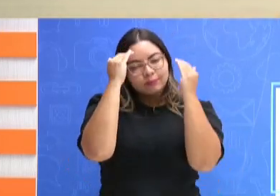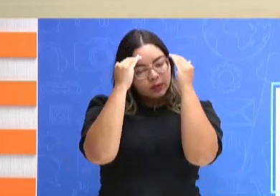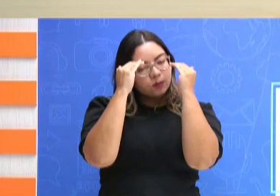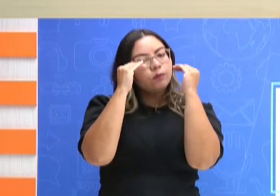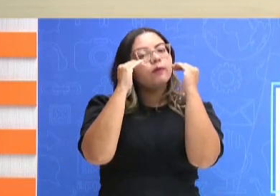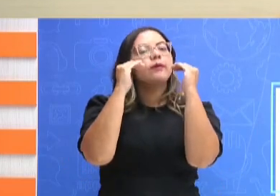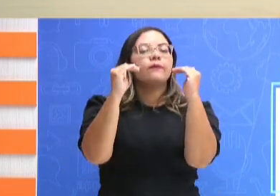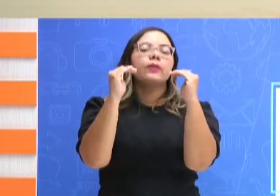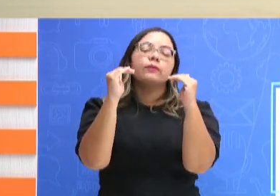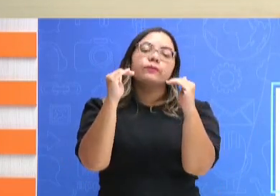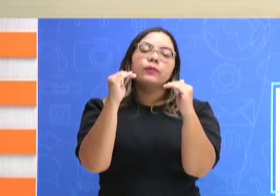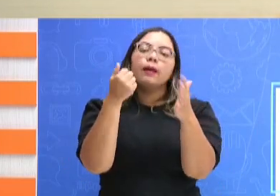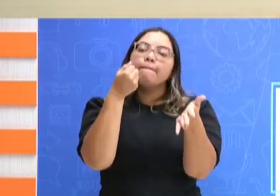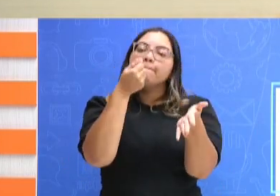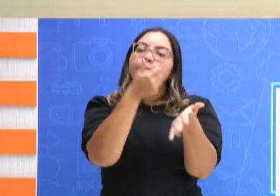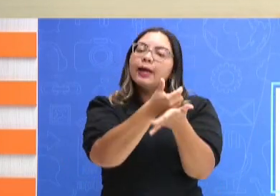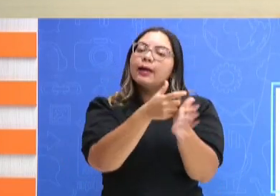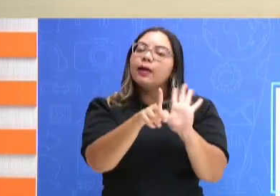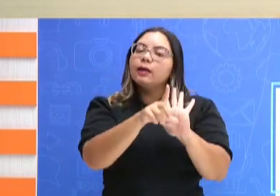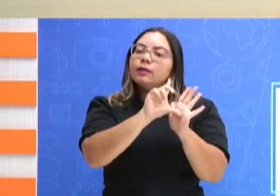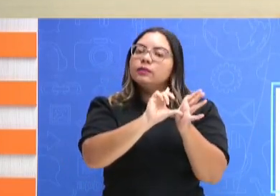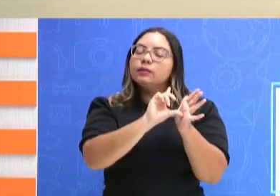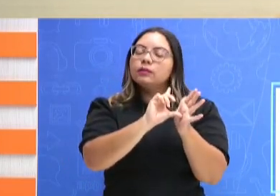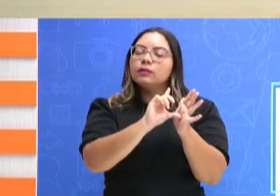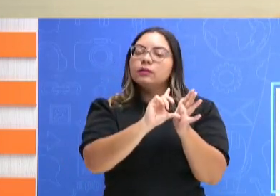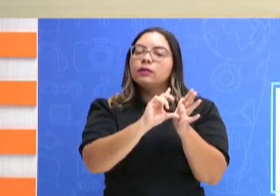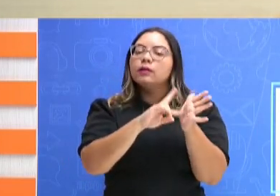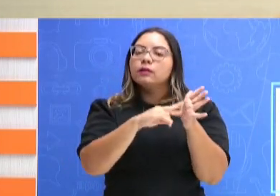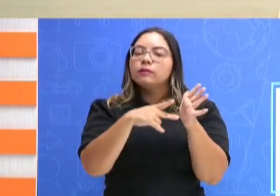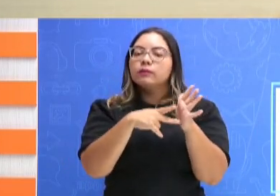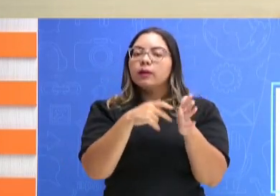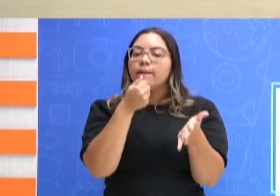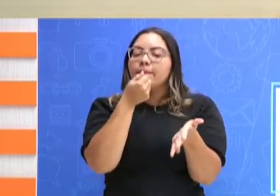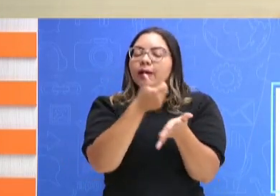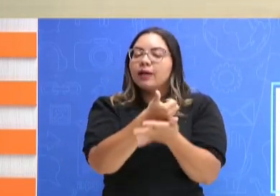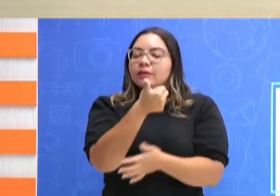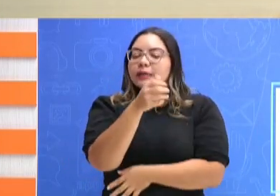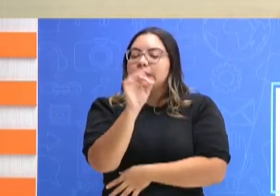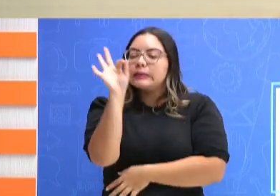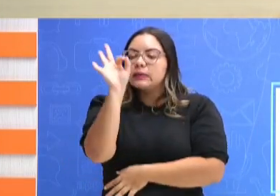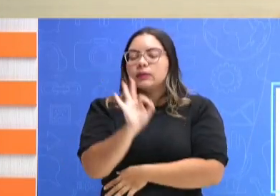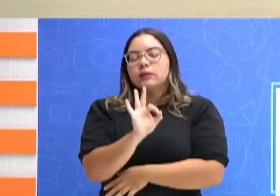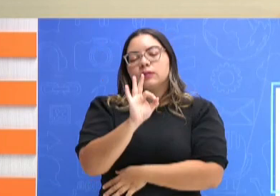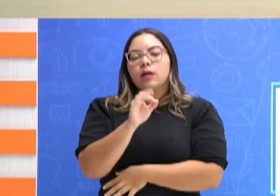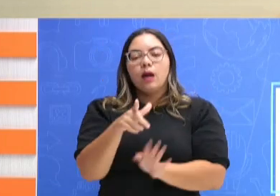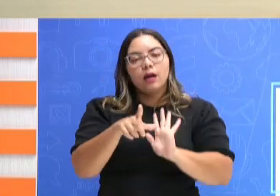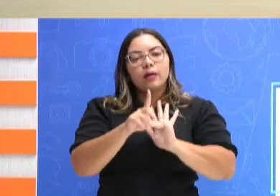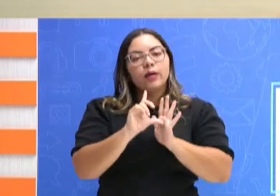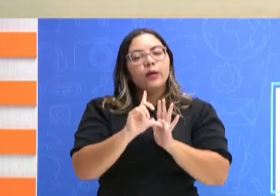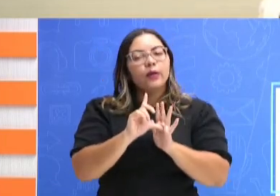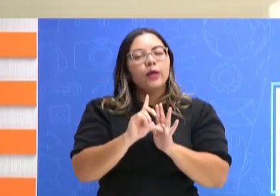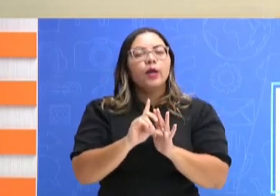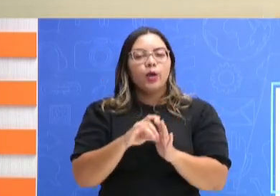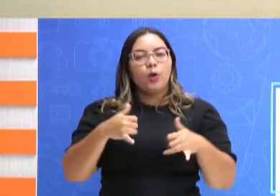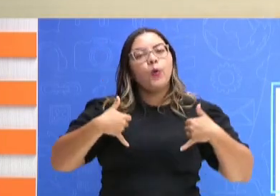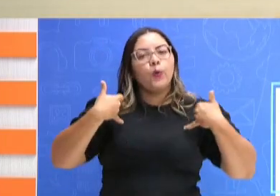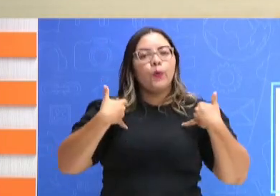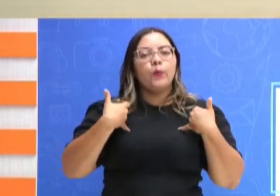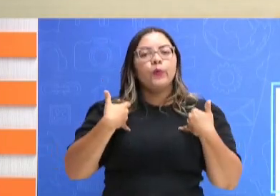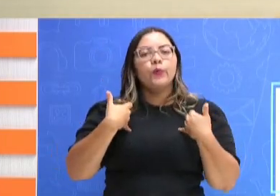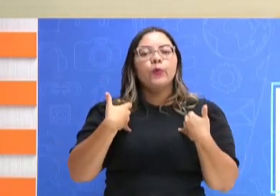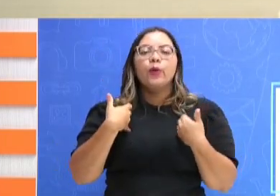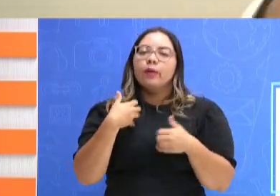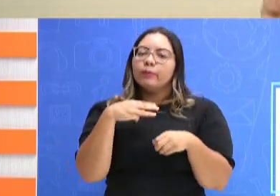respeito antecipando. Então, pagar antecipado e pagar o salário do 13º antecipado, isso é um motivo de orgulho para o